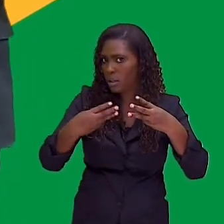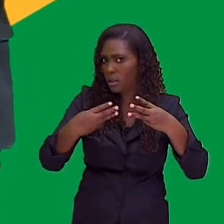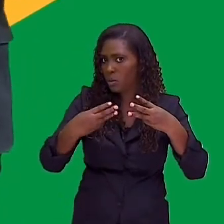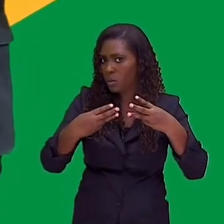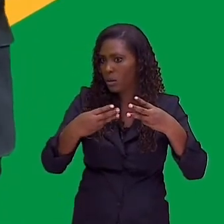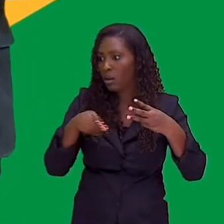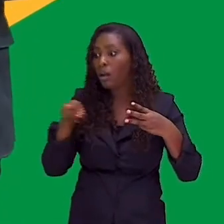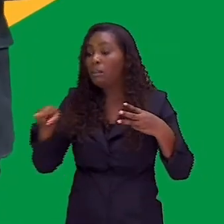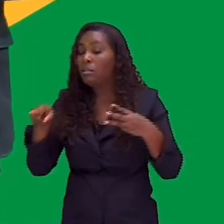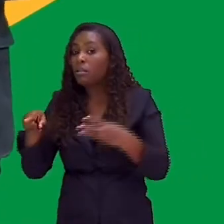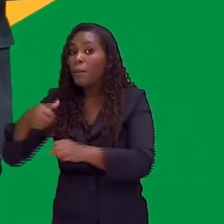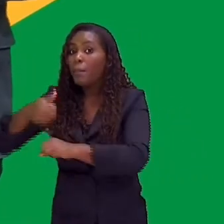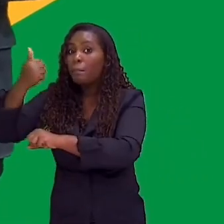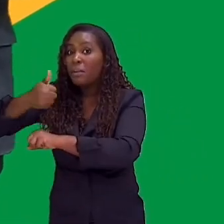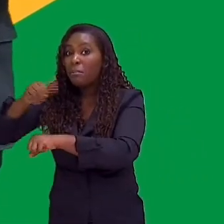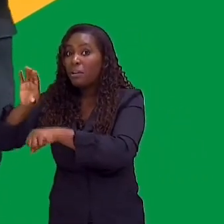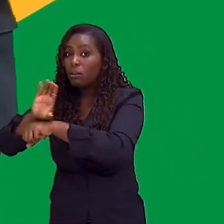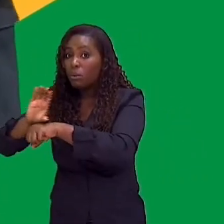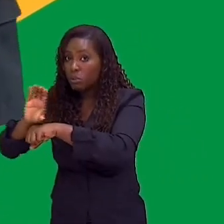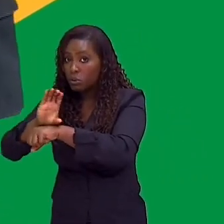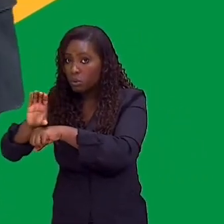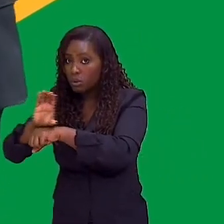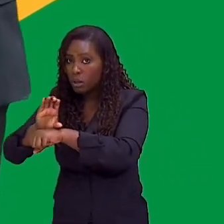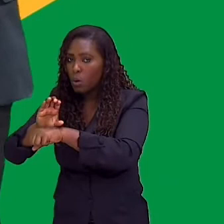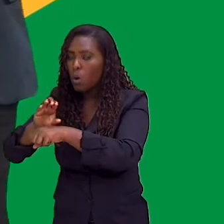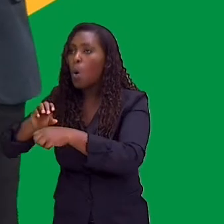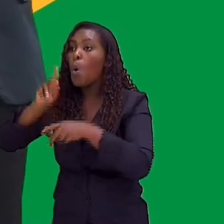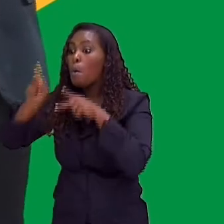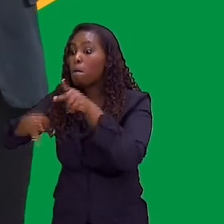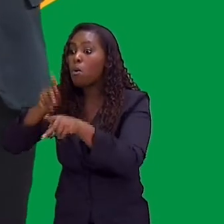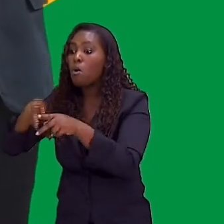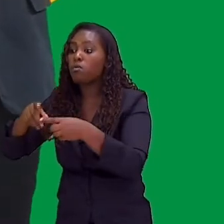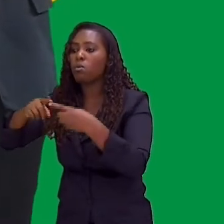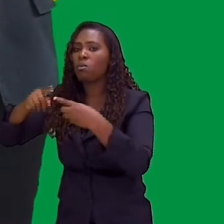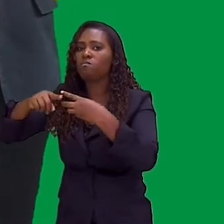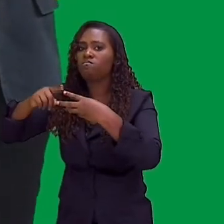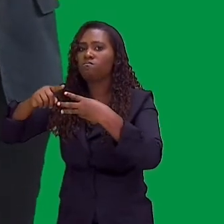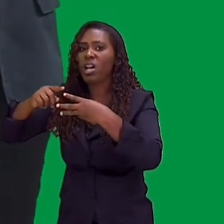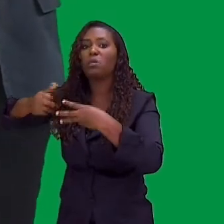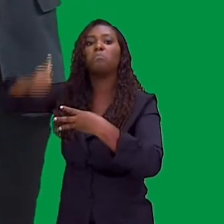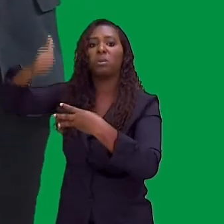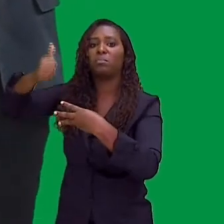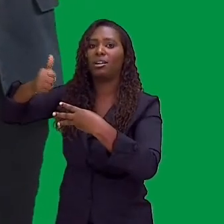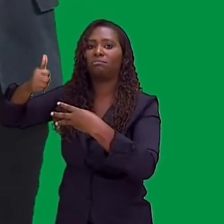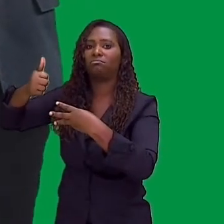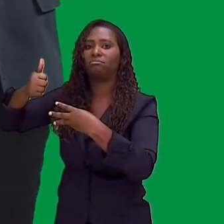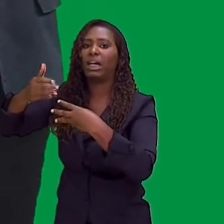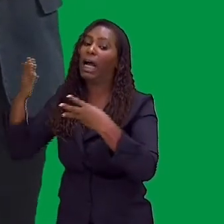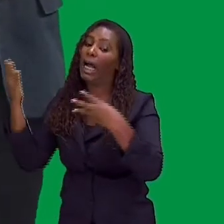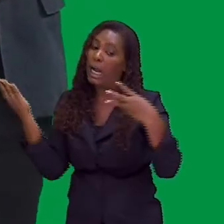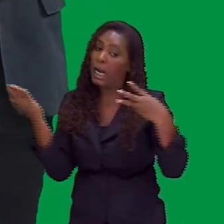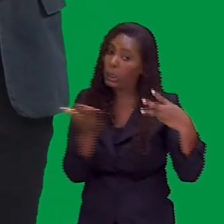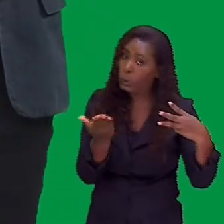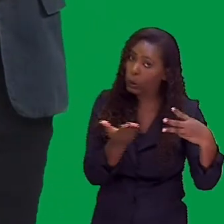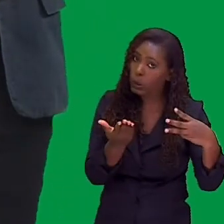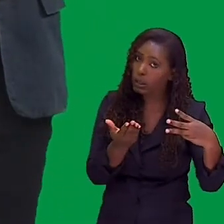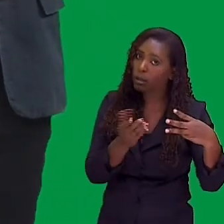de 1824 durou 65 anos e, nesse período, sofreu apenas uma